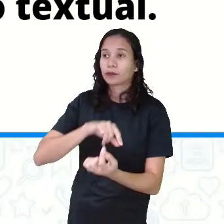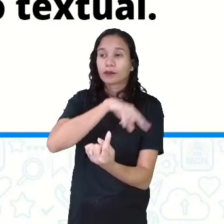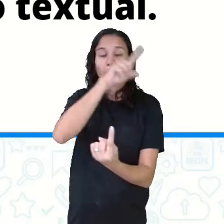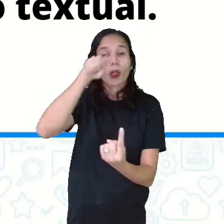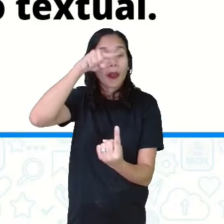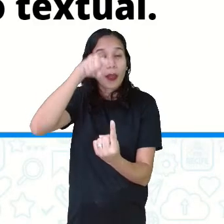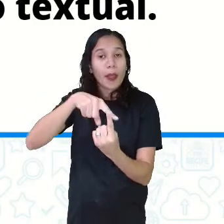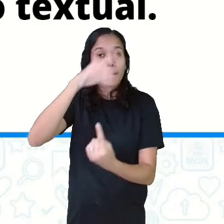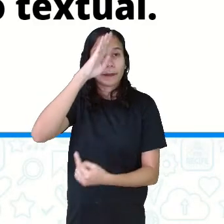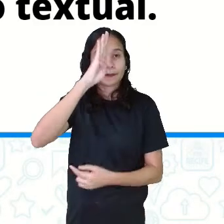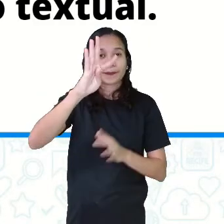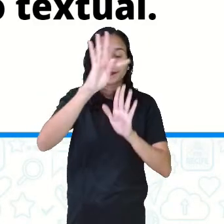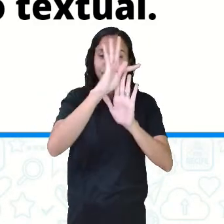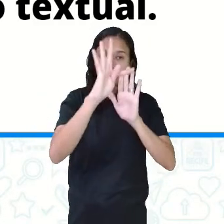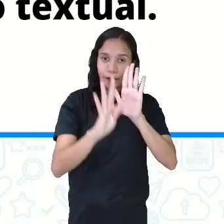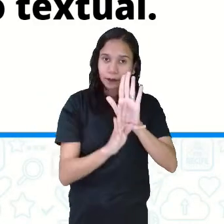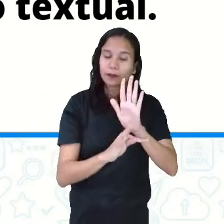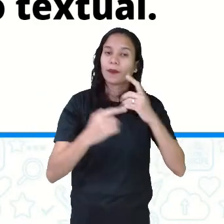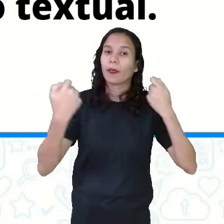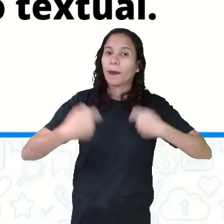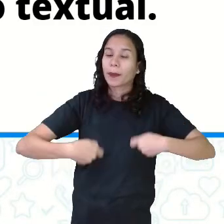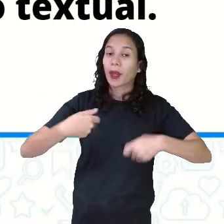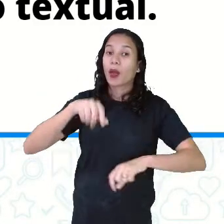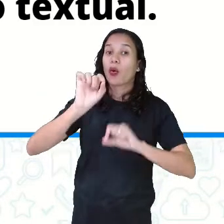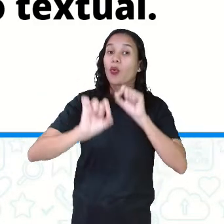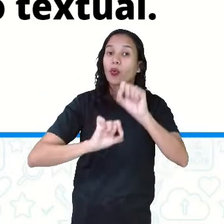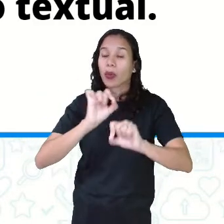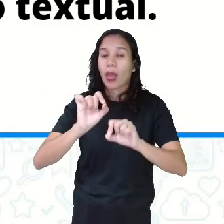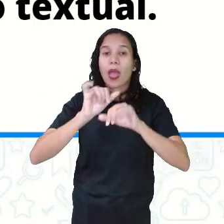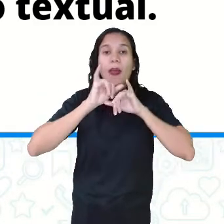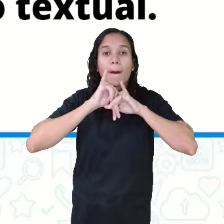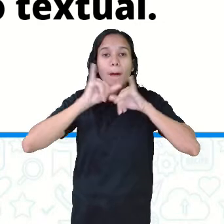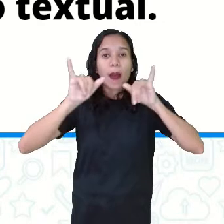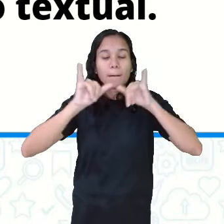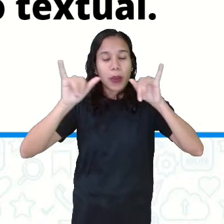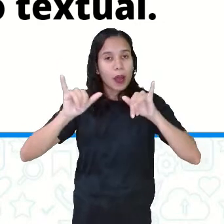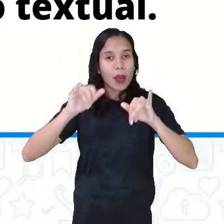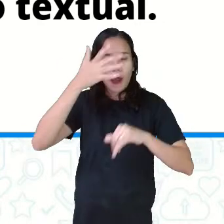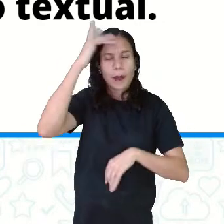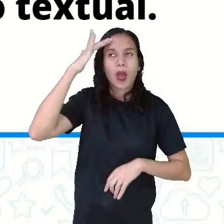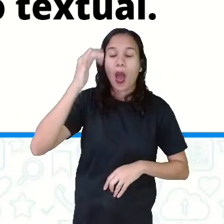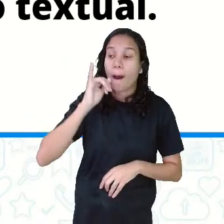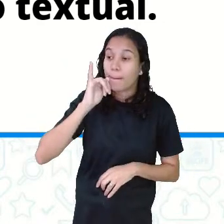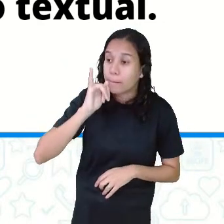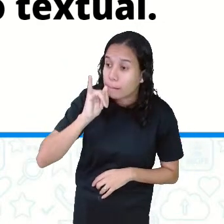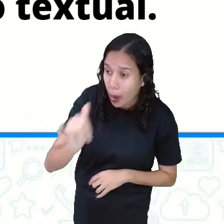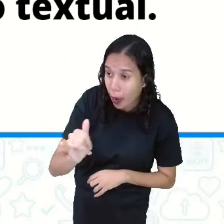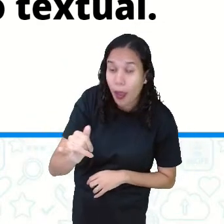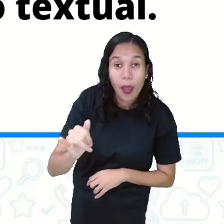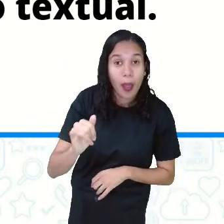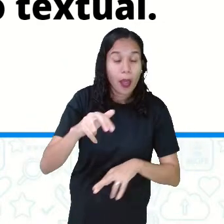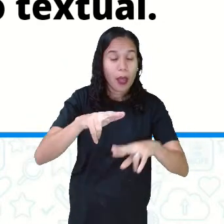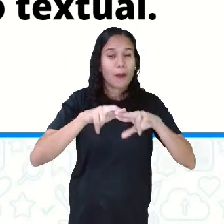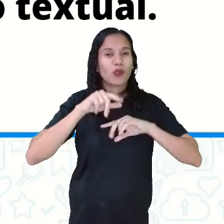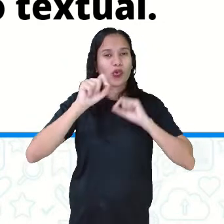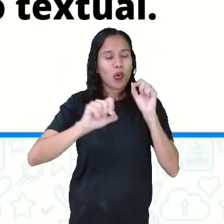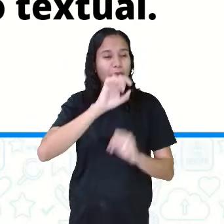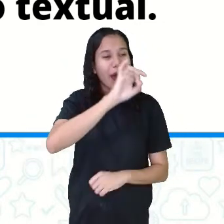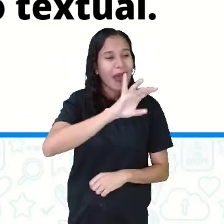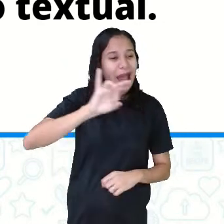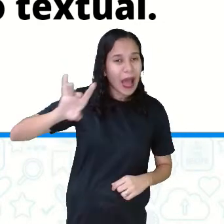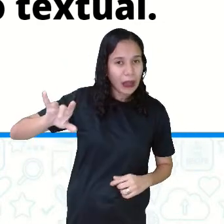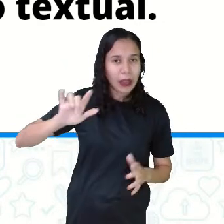objetivo principal do texto deve ser o de informar. Guarda isso, tá, gente? Cada gênero textual, ele